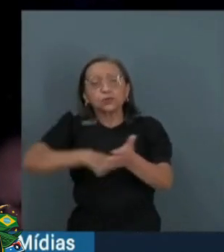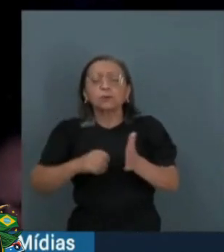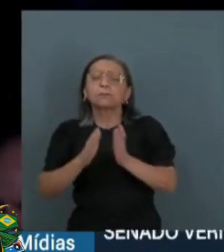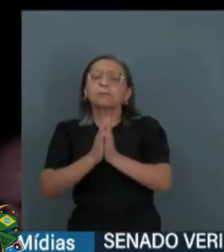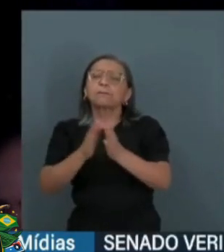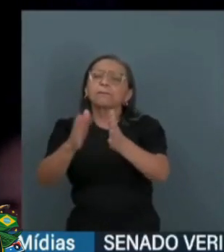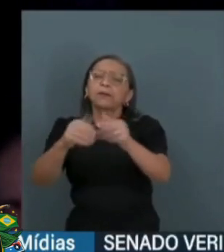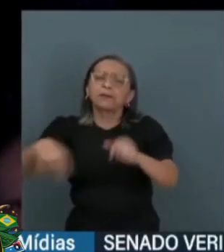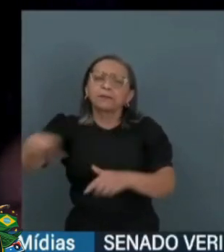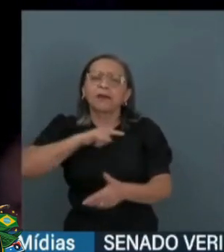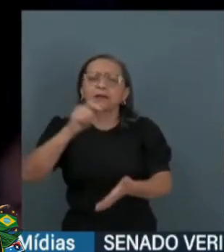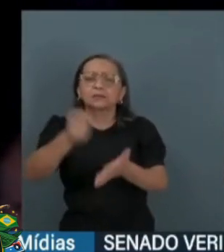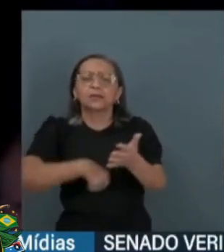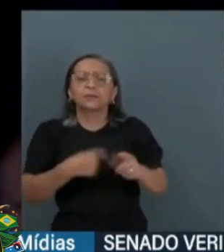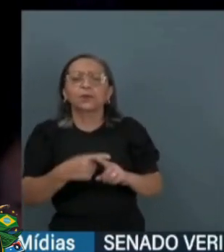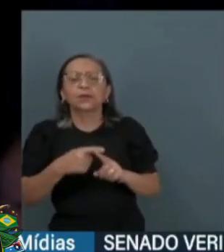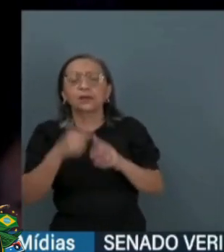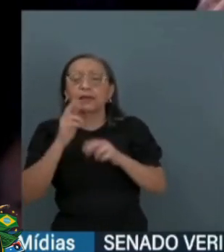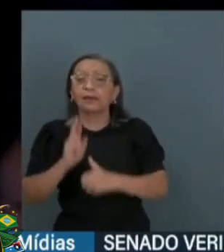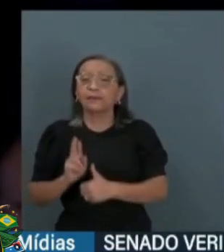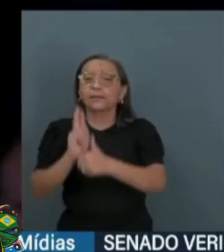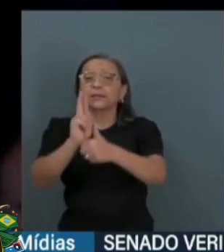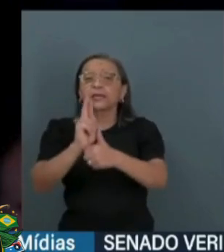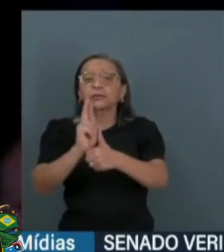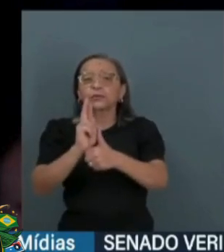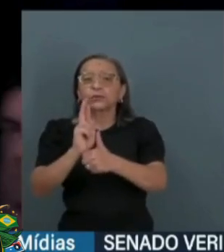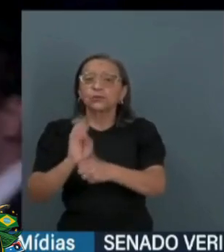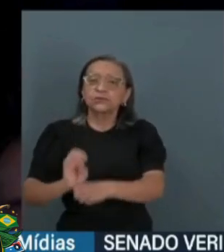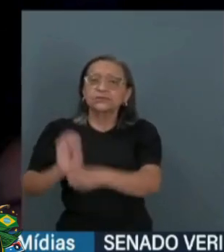assinar, porque ele está representando o teu estado.